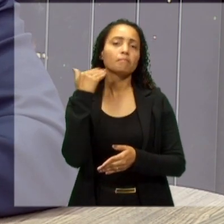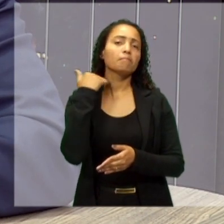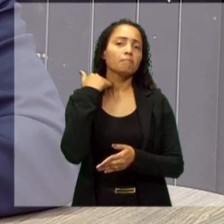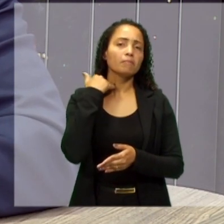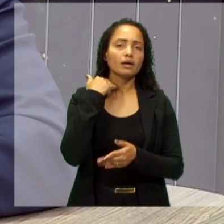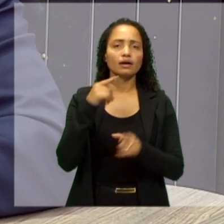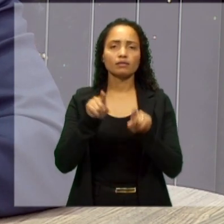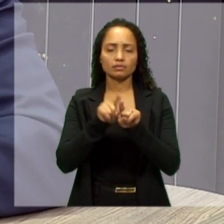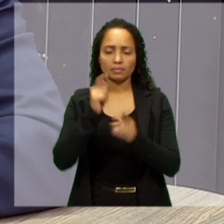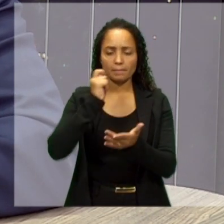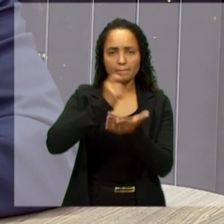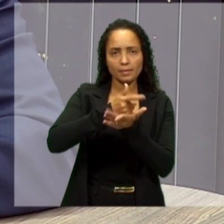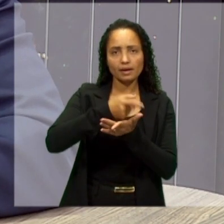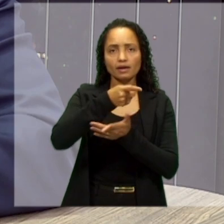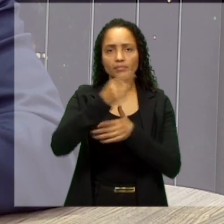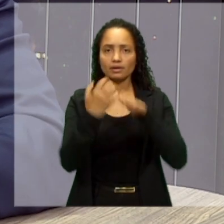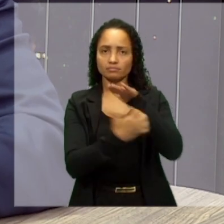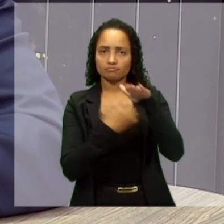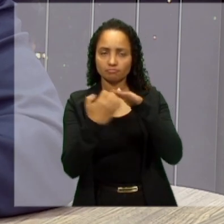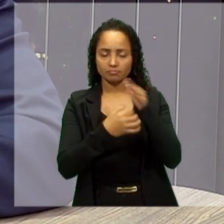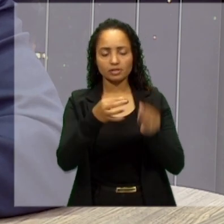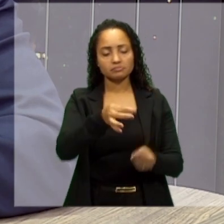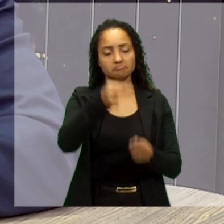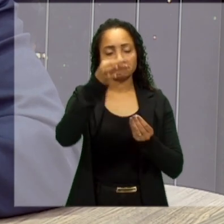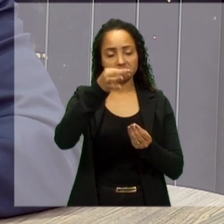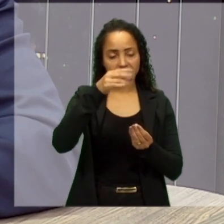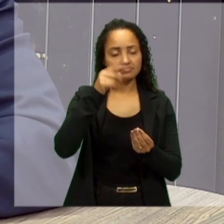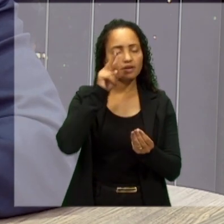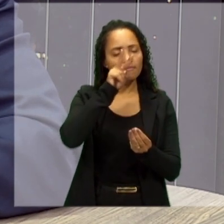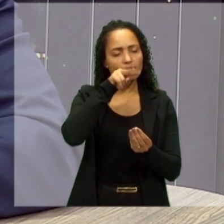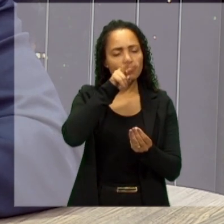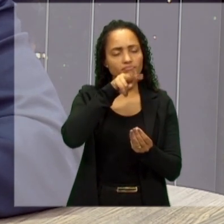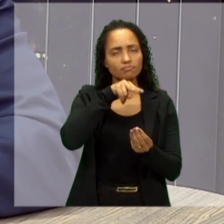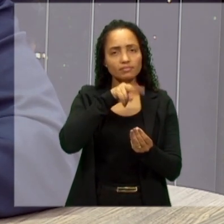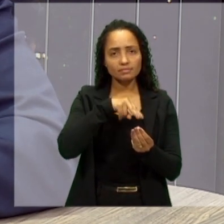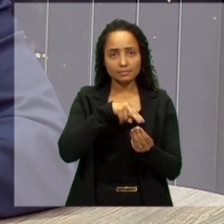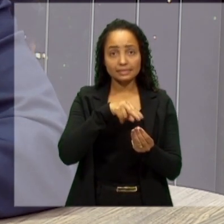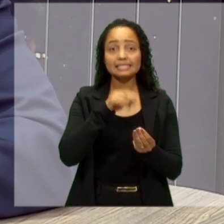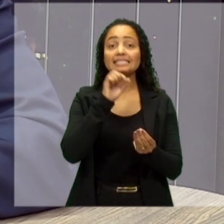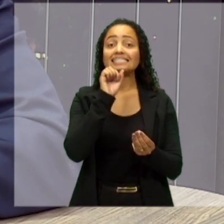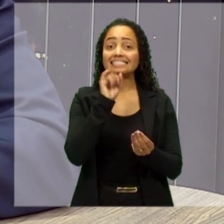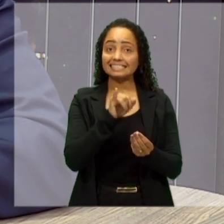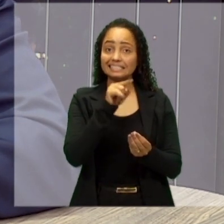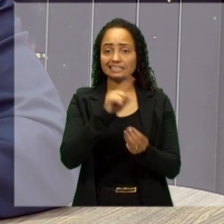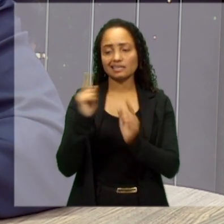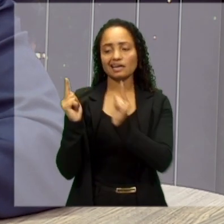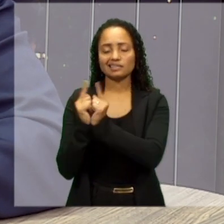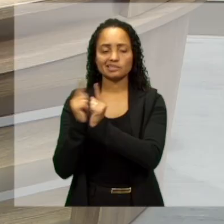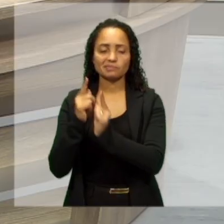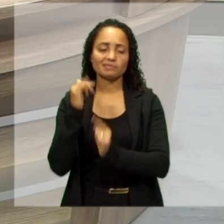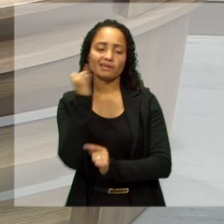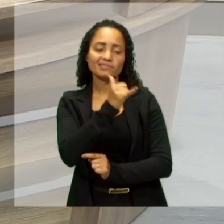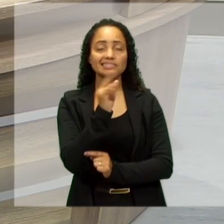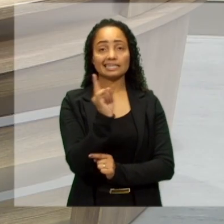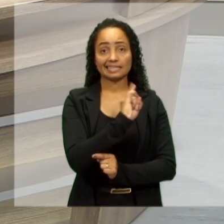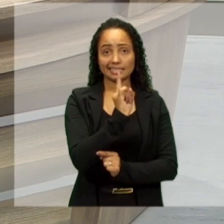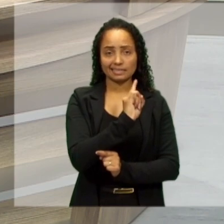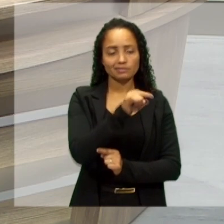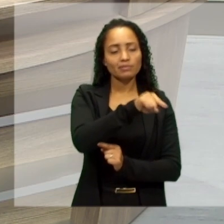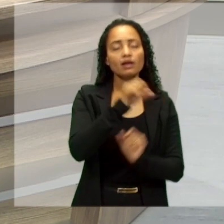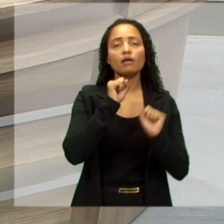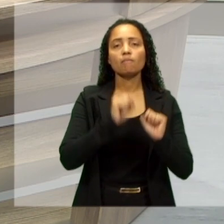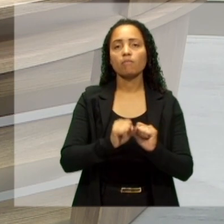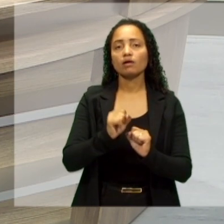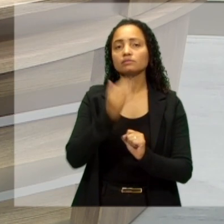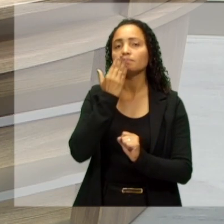de pagamento. E nesse primeiro momento, se o atendimento for denegado, o assistido tem direito a um recurso. E